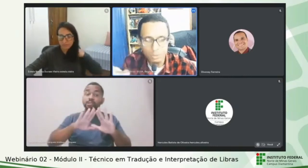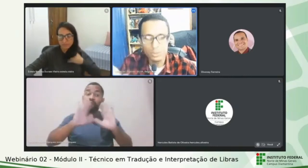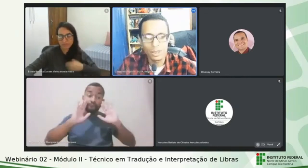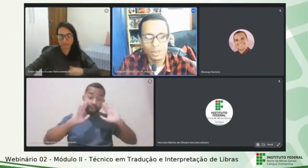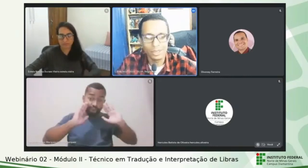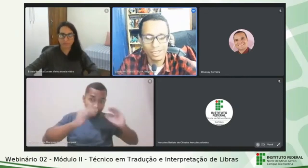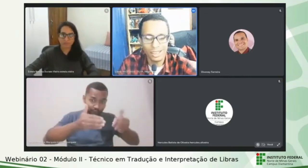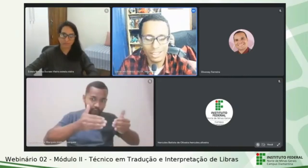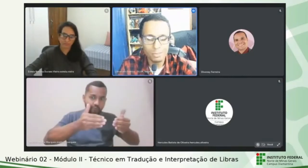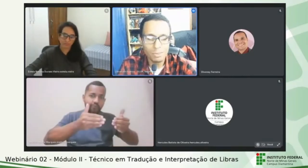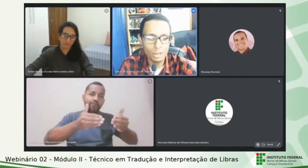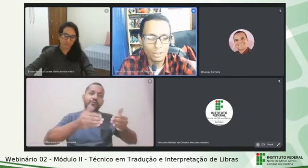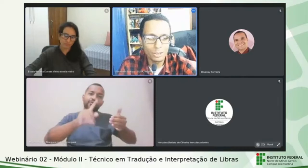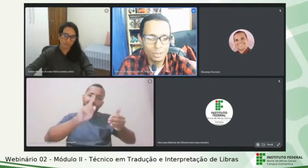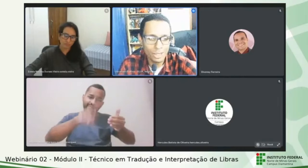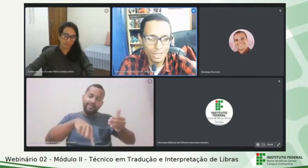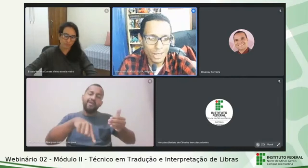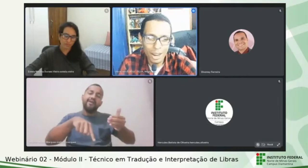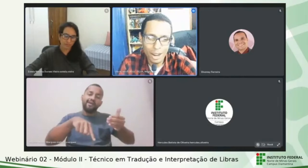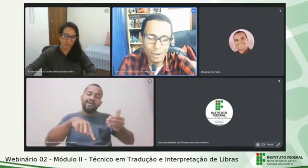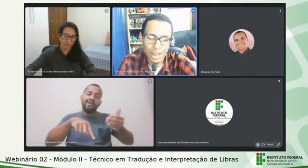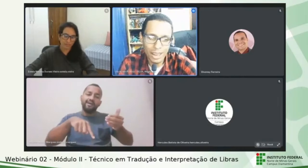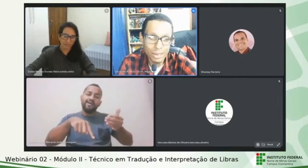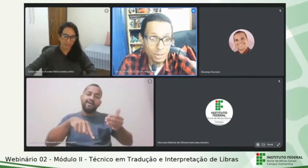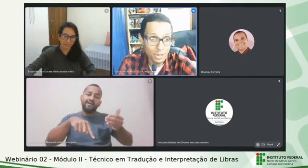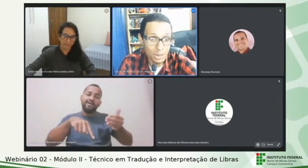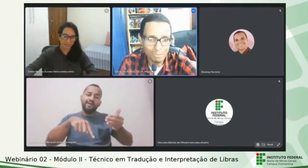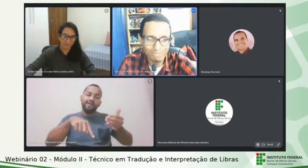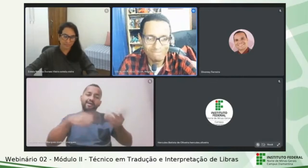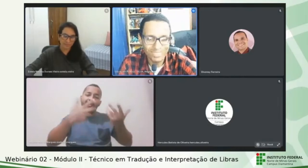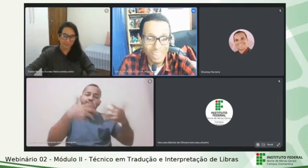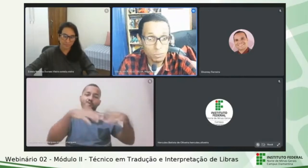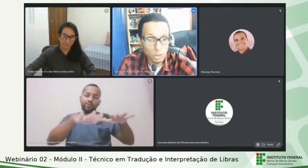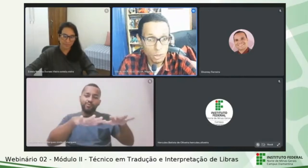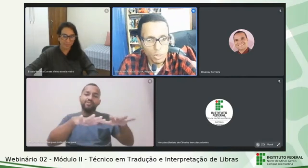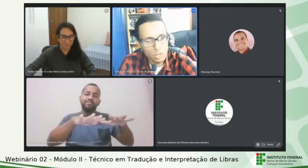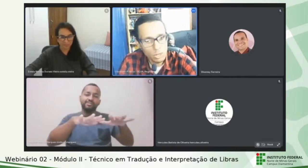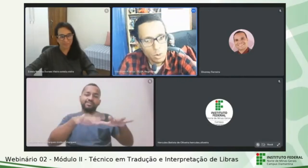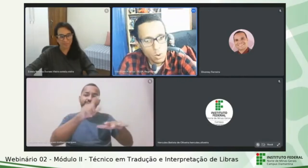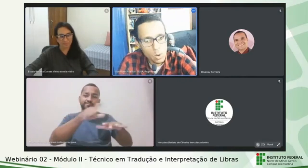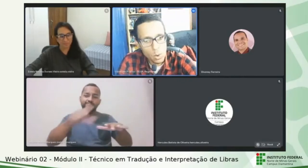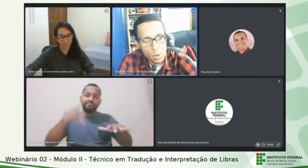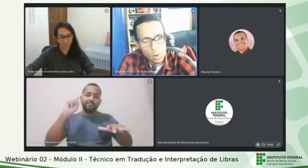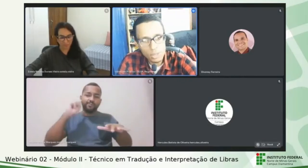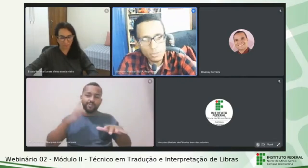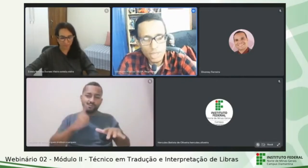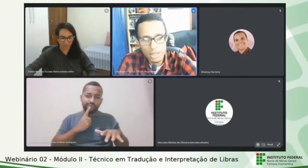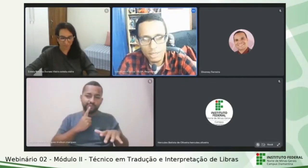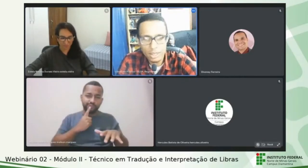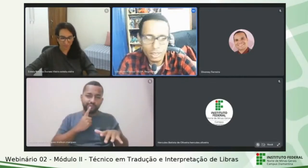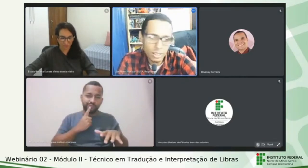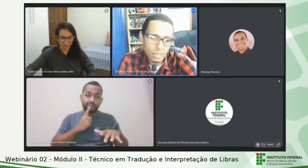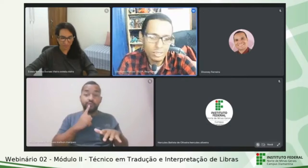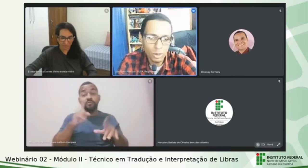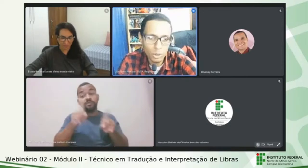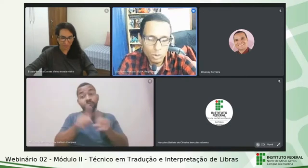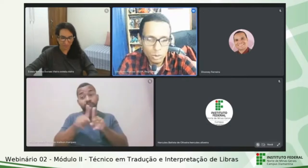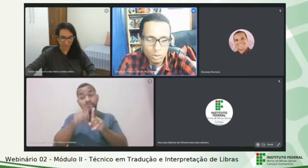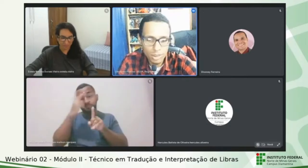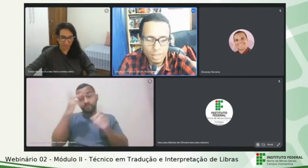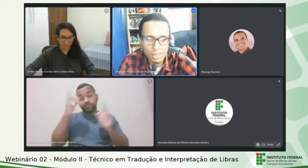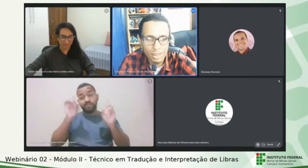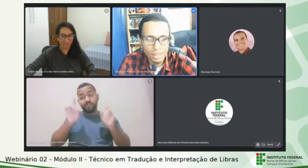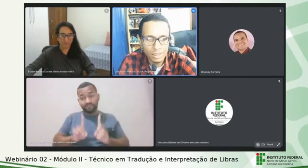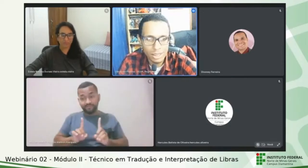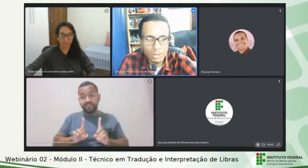mesmo, de modo geral, é a inclusão das pessoas com deficiência e os surdos